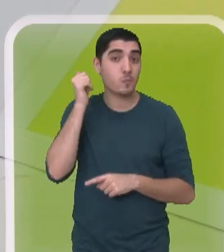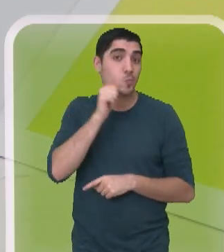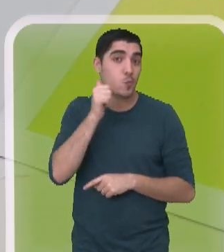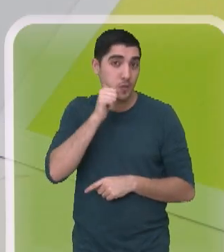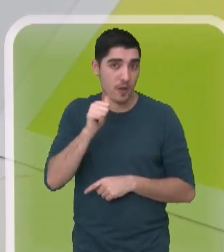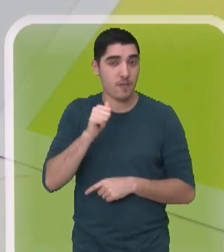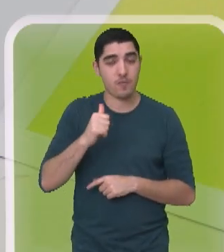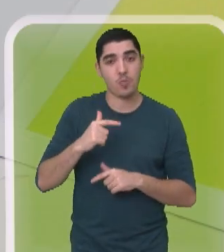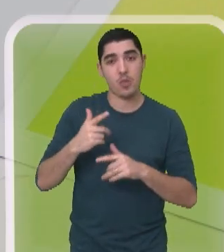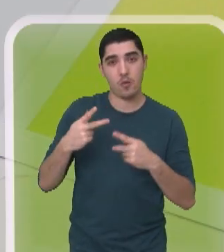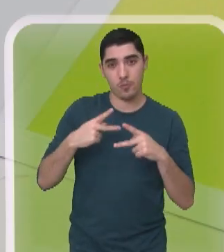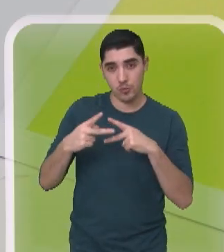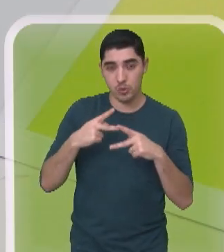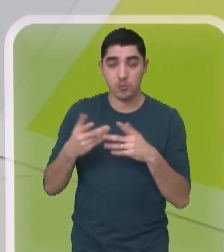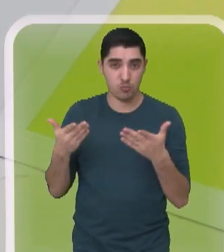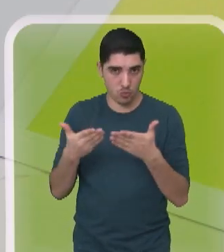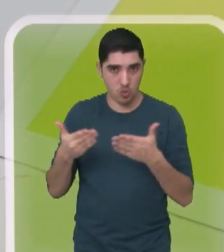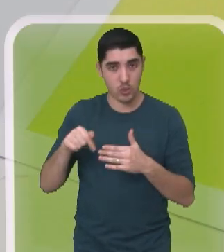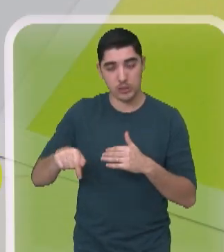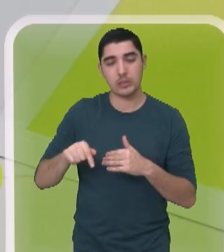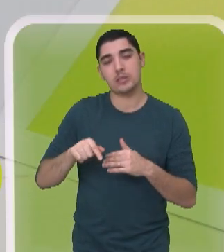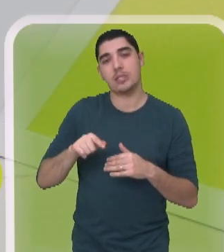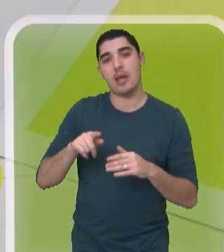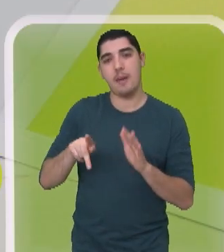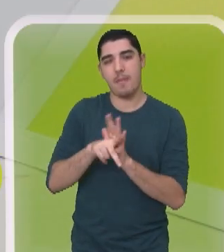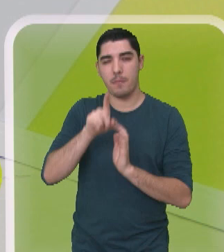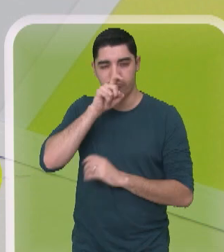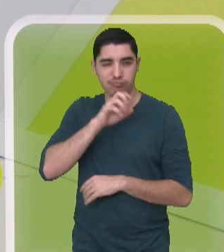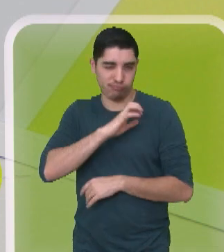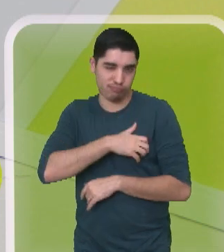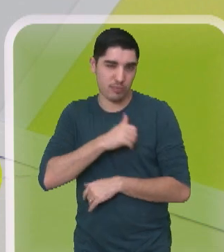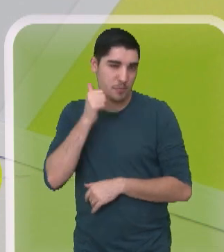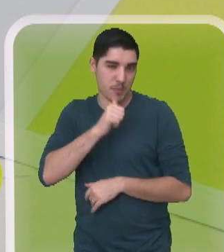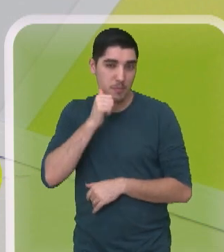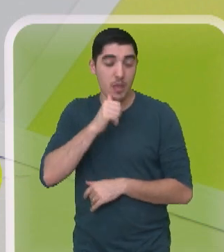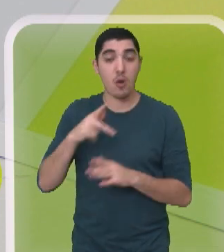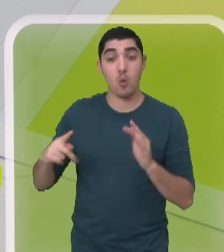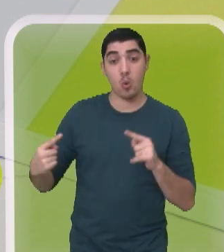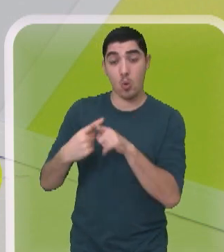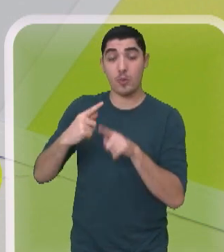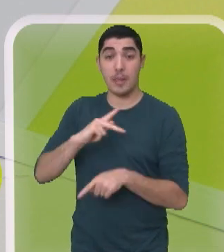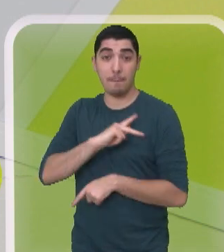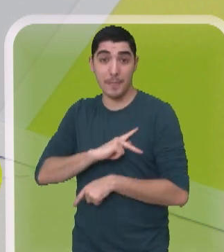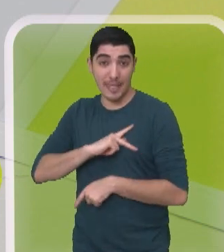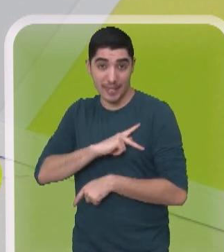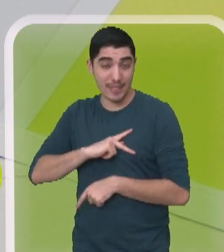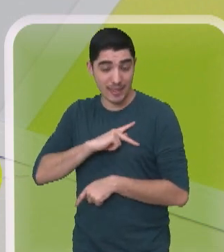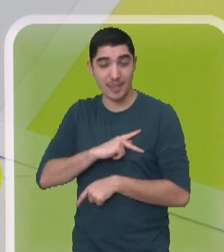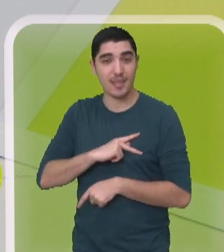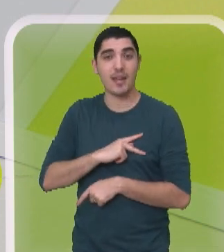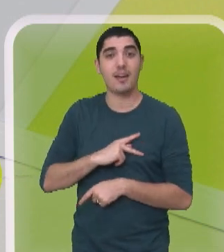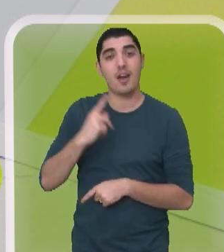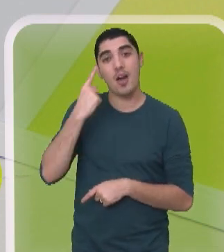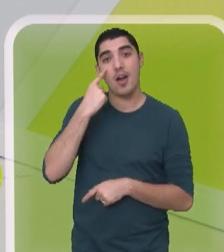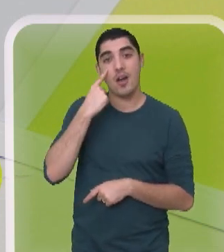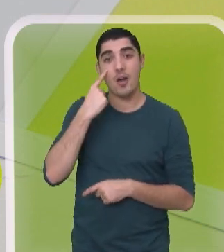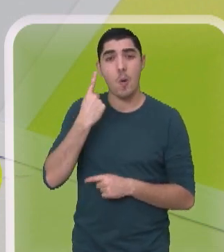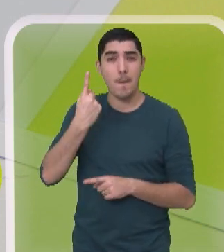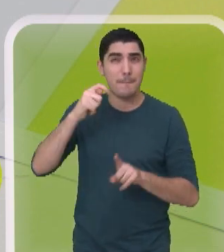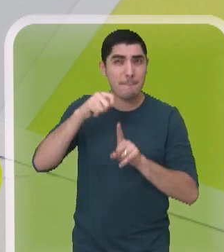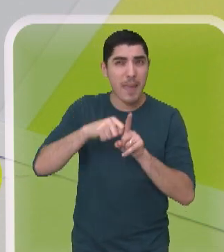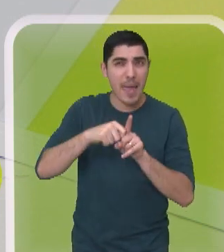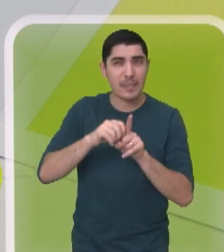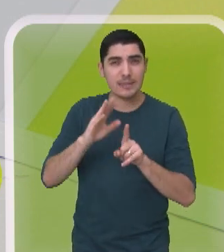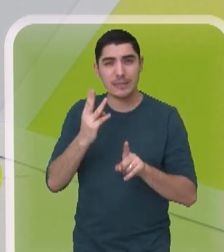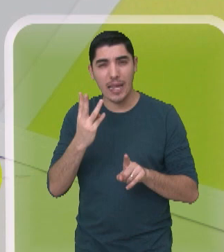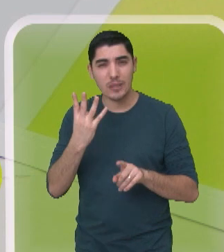São José entra em campo hoje contra a equipe do Pinda, clássico regional, 8ª rodada, depois de um mês e 3, 4